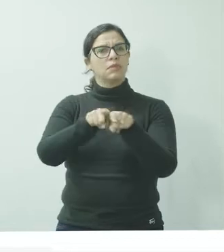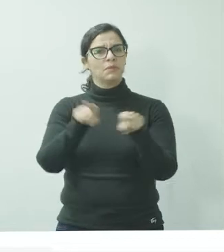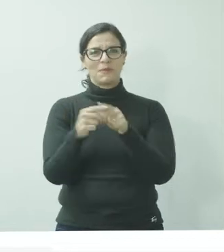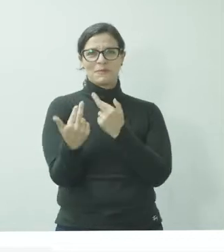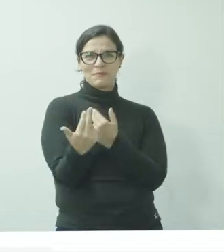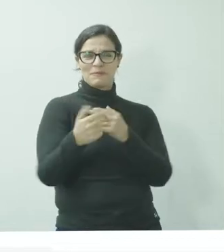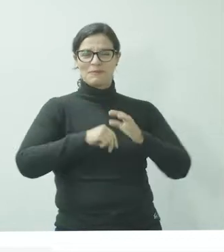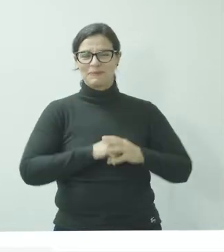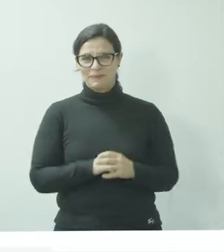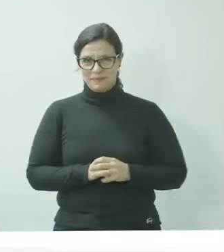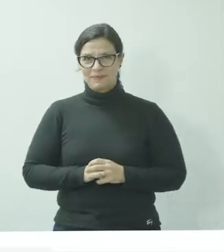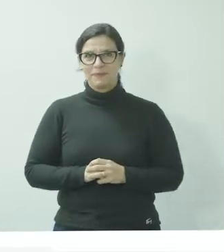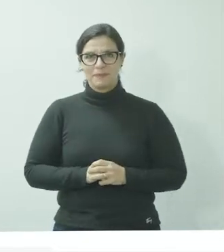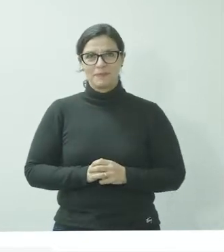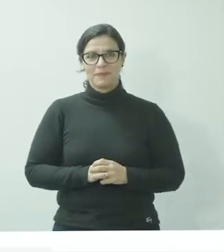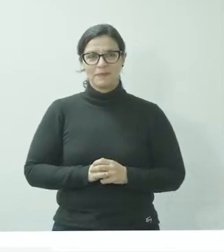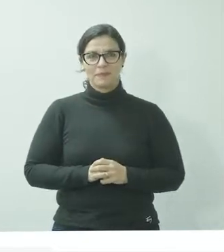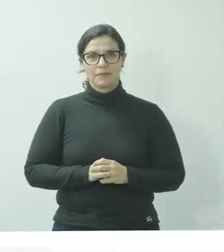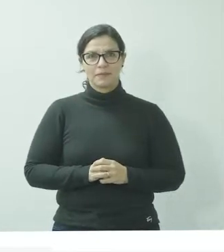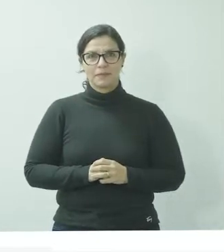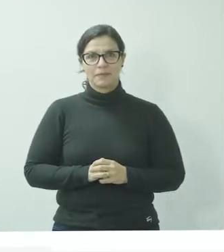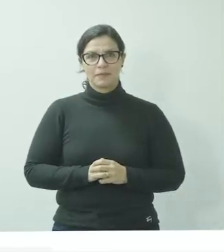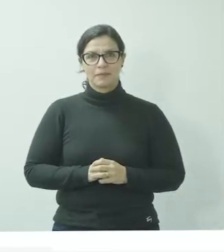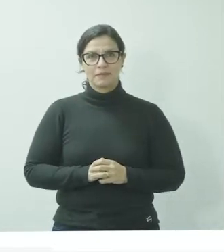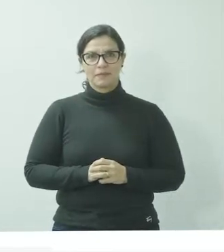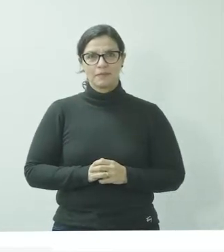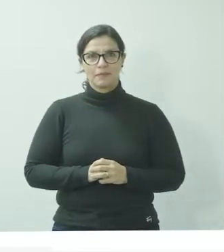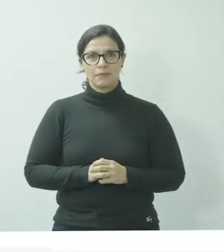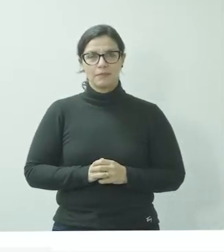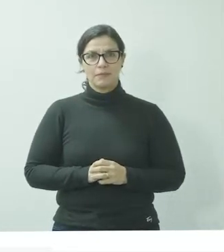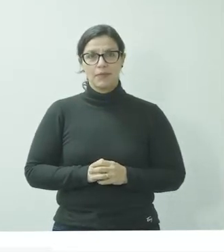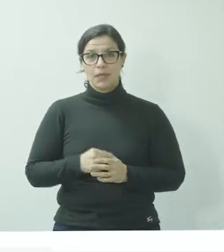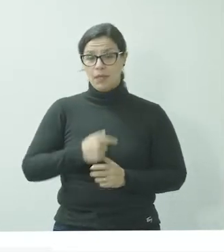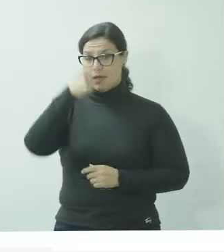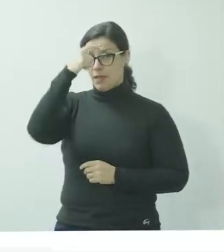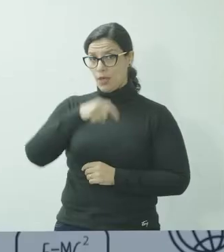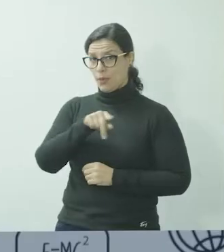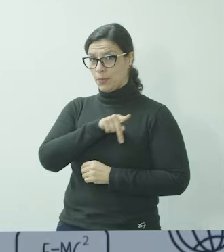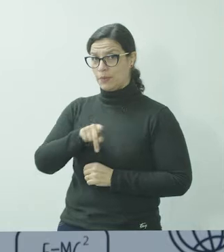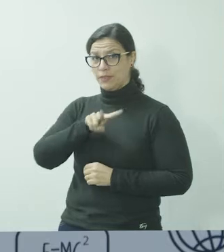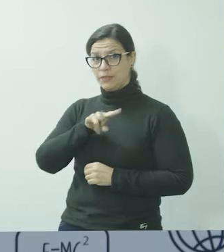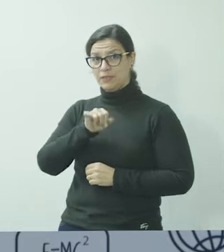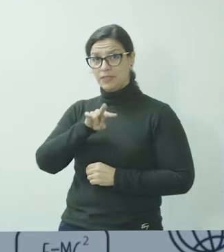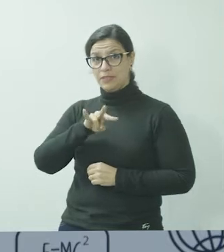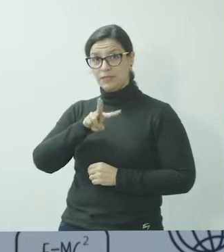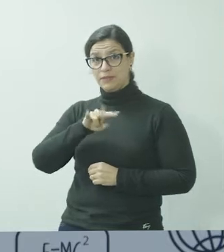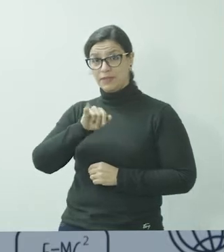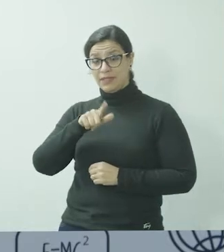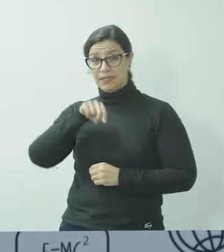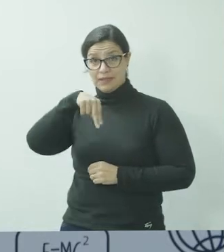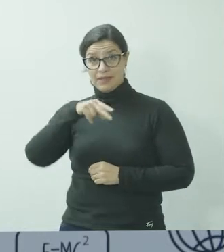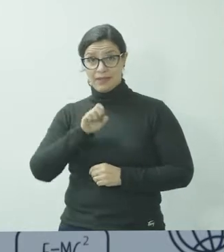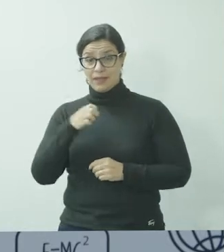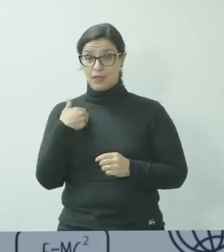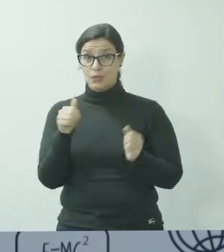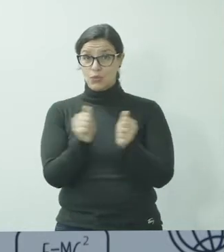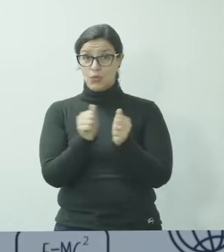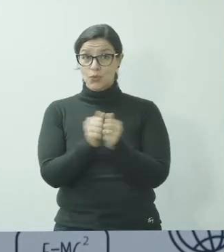sou a professora Viviane e hoje vou estar acompanhando a aula junto com você fique aí ligadinho